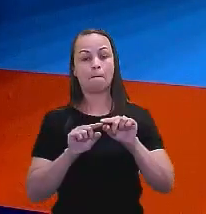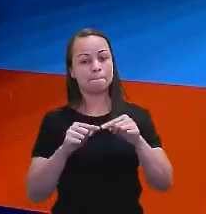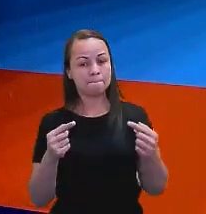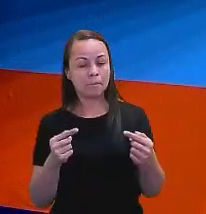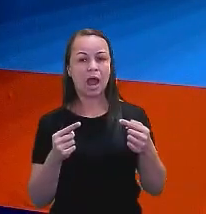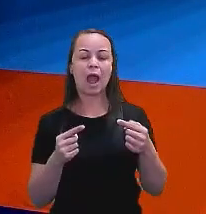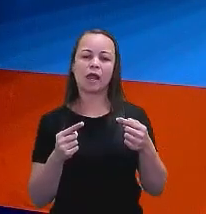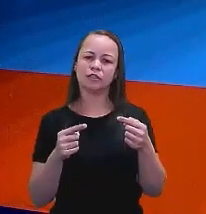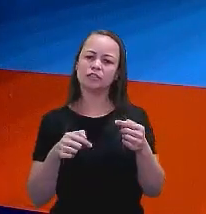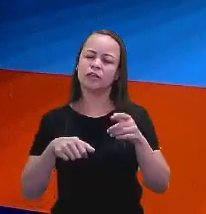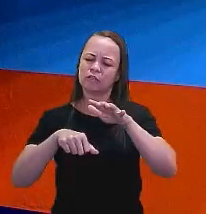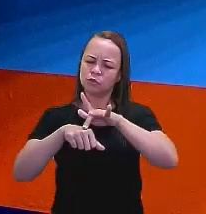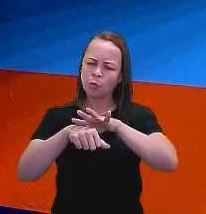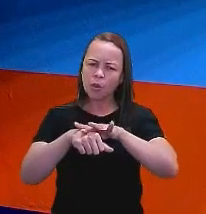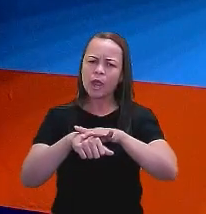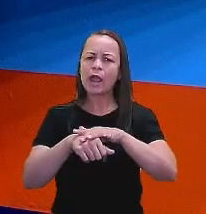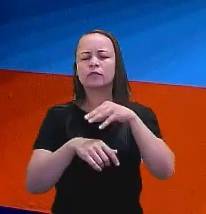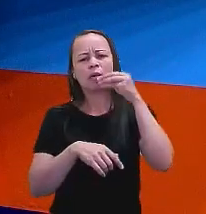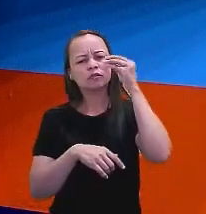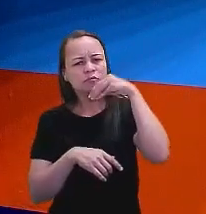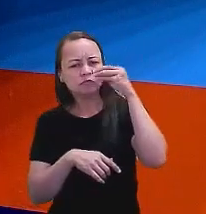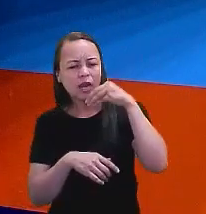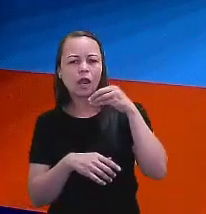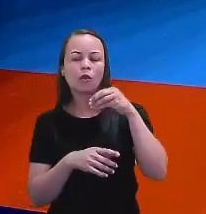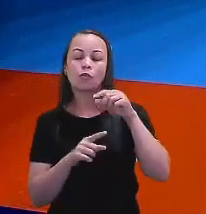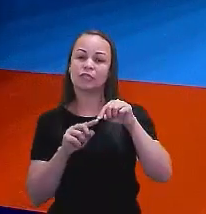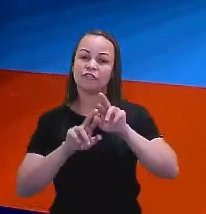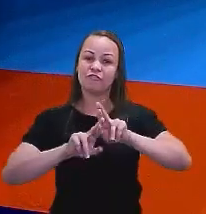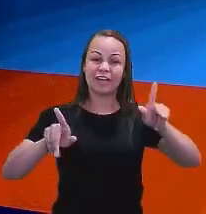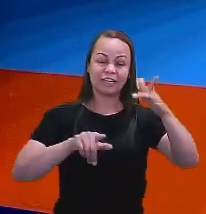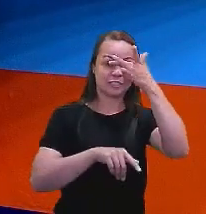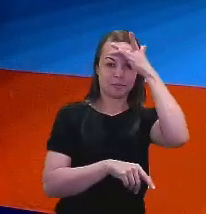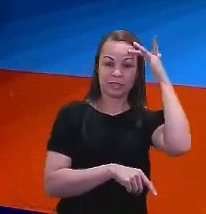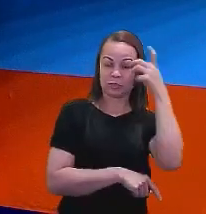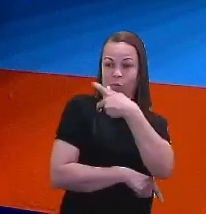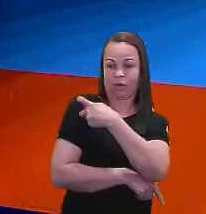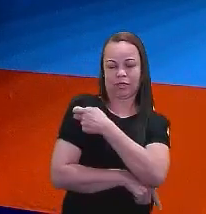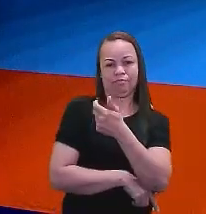de um modo igual de uma pessoa que não foi vacinado. Então, a gente